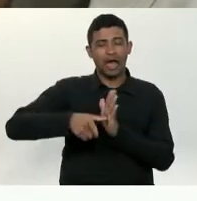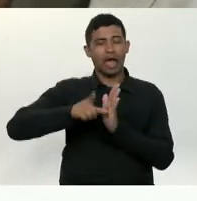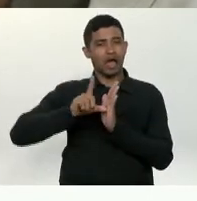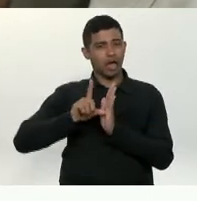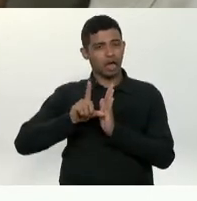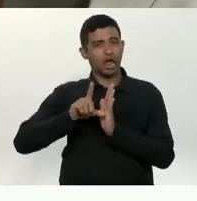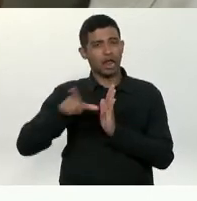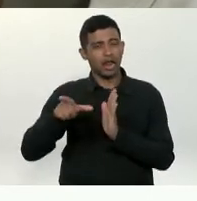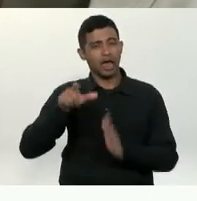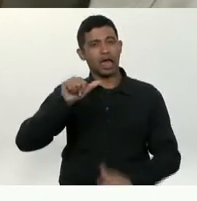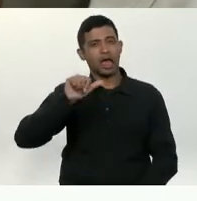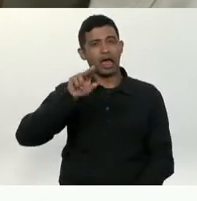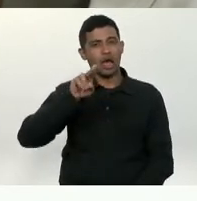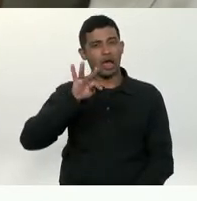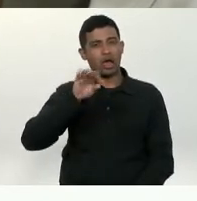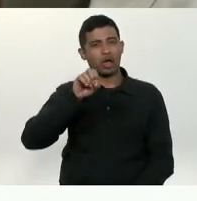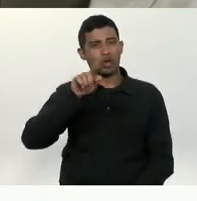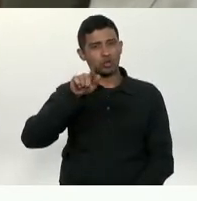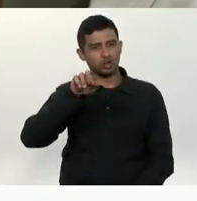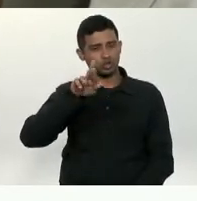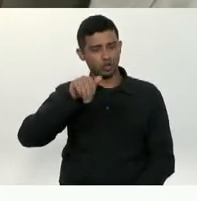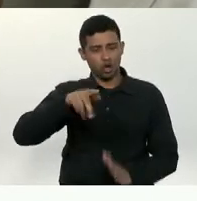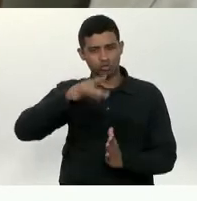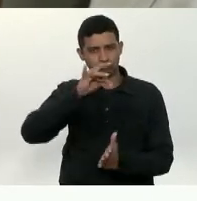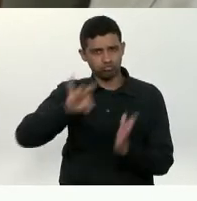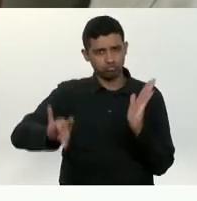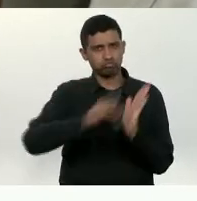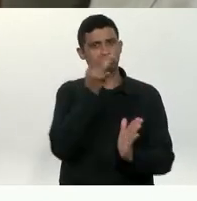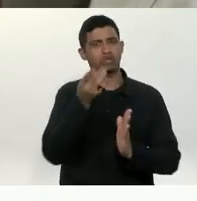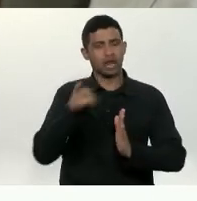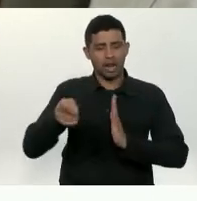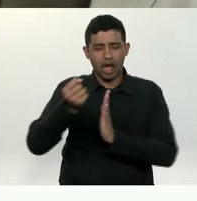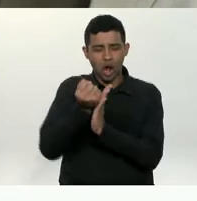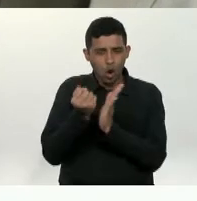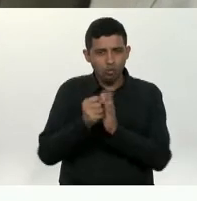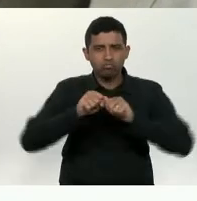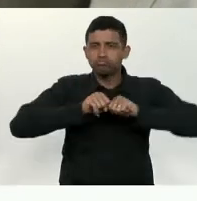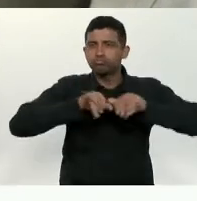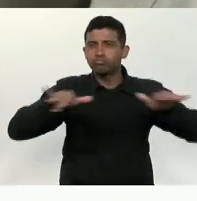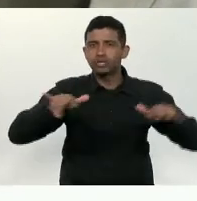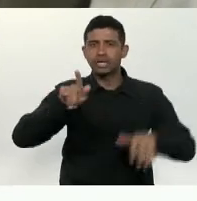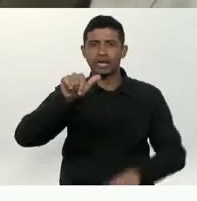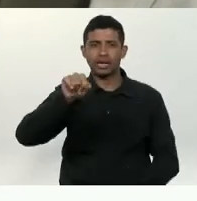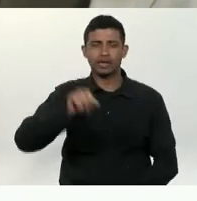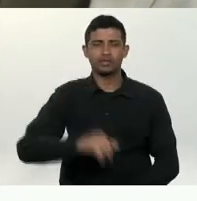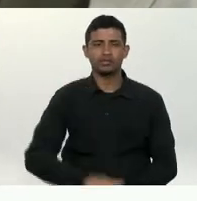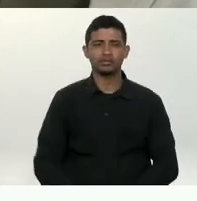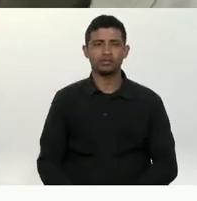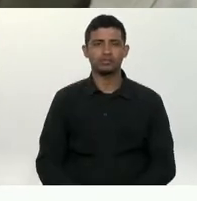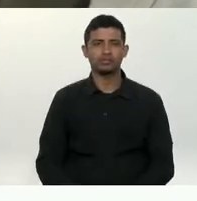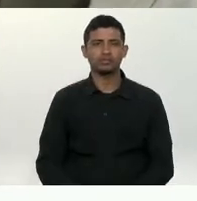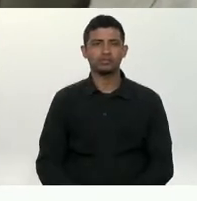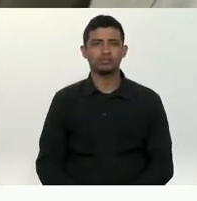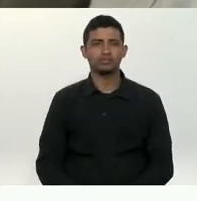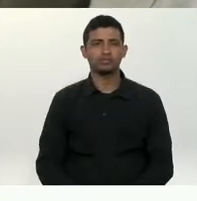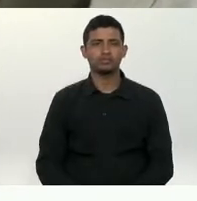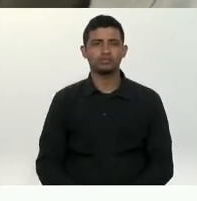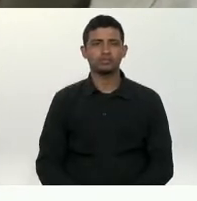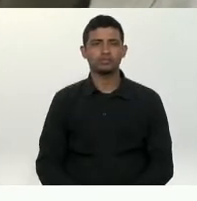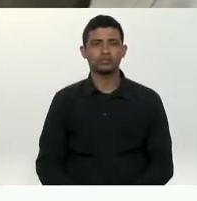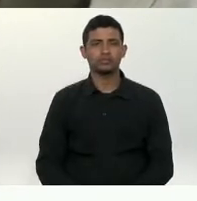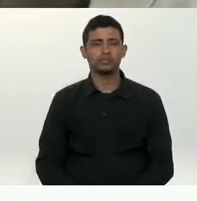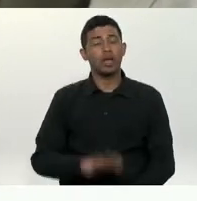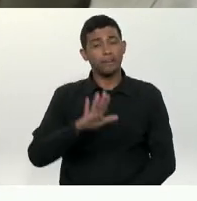da outorga ou não para a renovação do nosso contrato de distribuição de gás. Né? Só que, por ordem